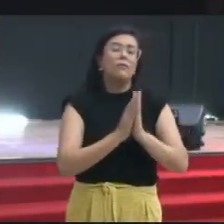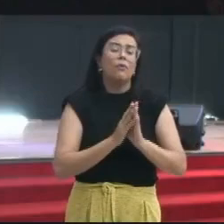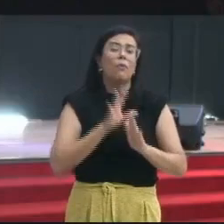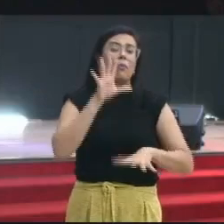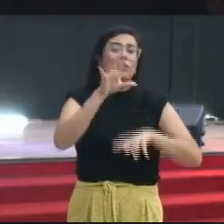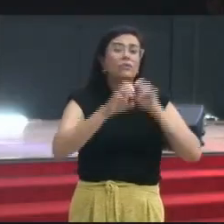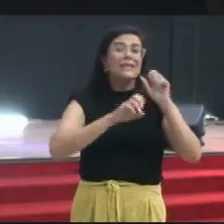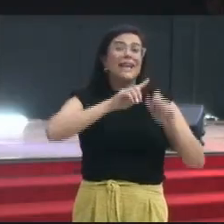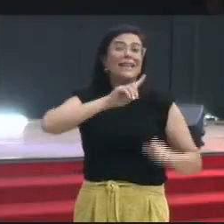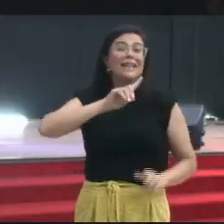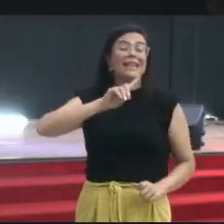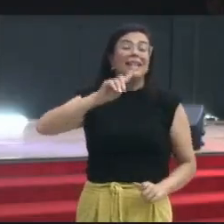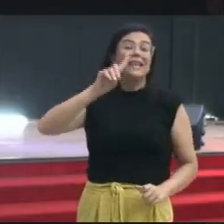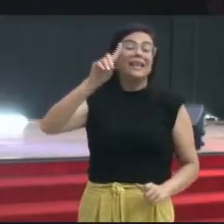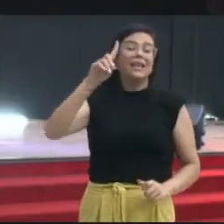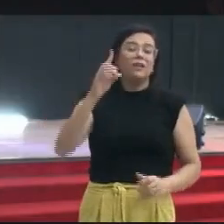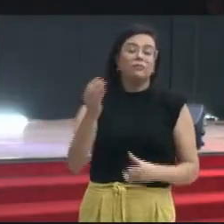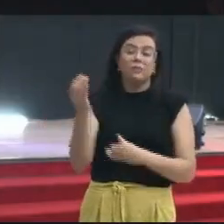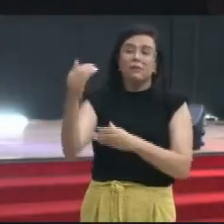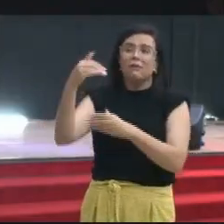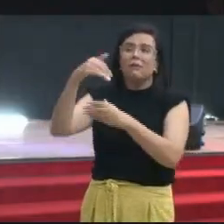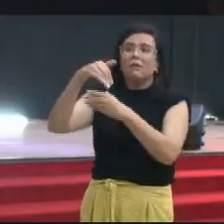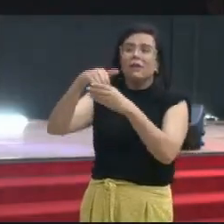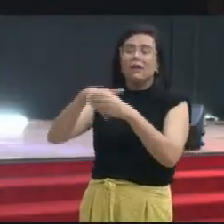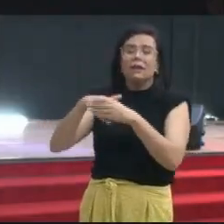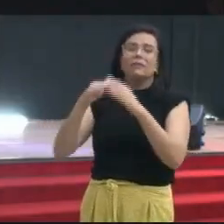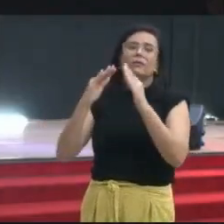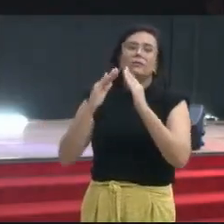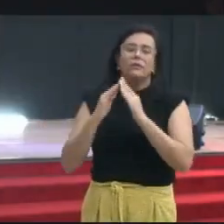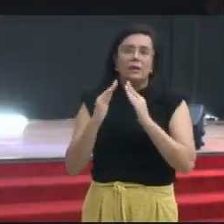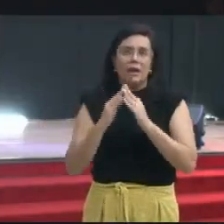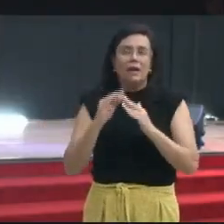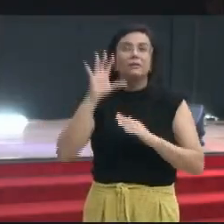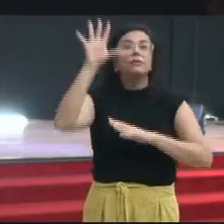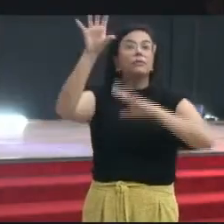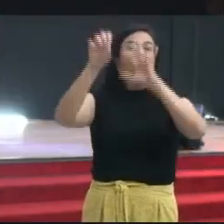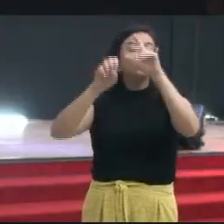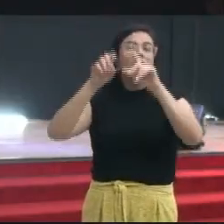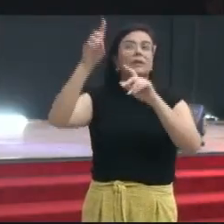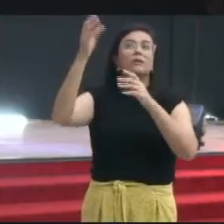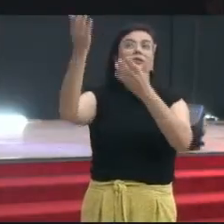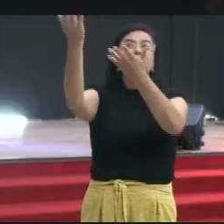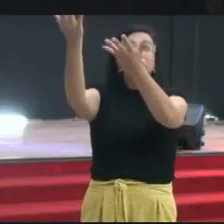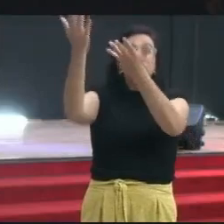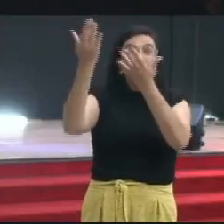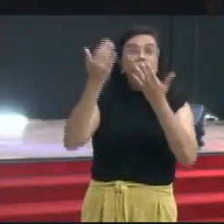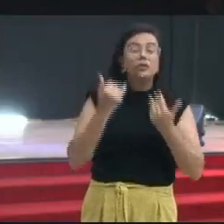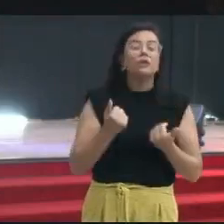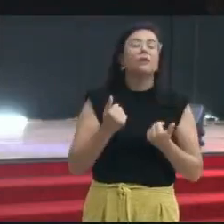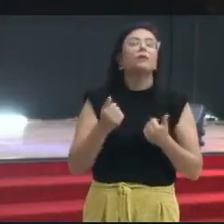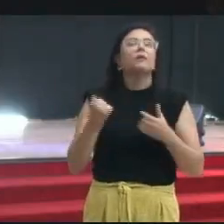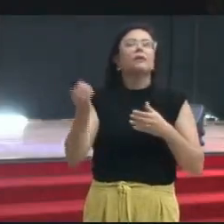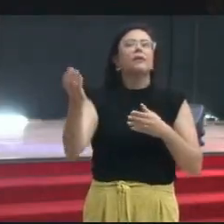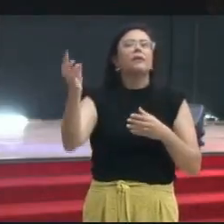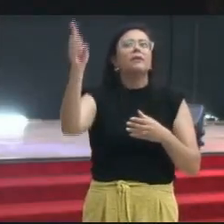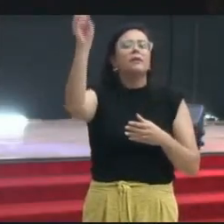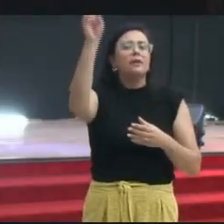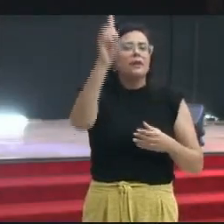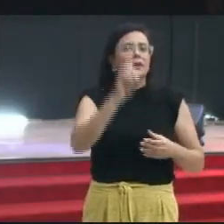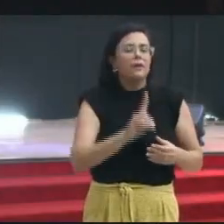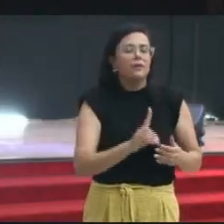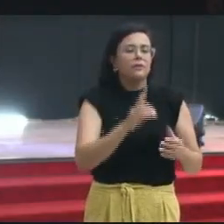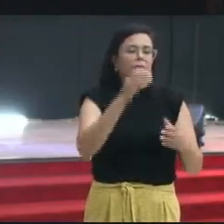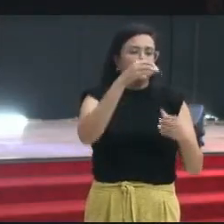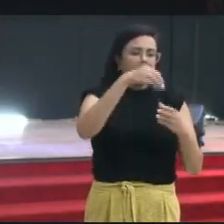traga Deus para dentro da sua casa, traga a presença de Deus para dentro do seu lar. Quantos